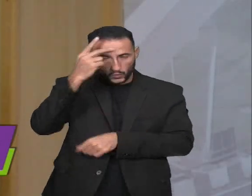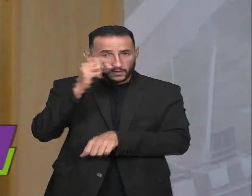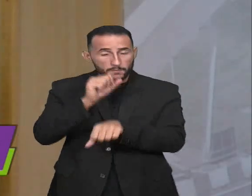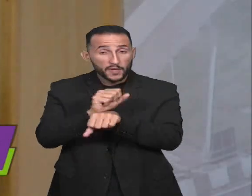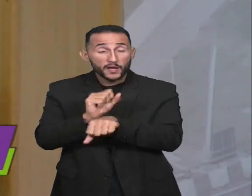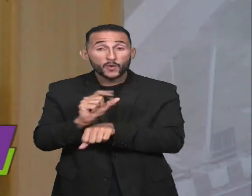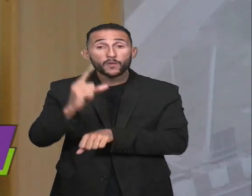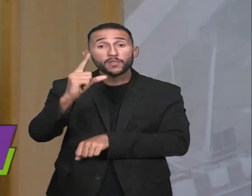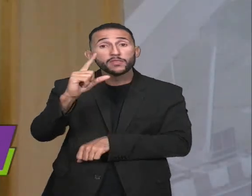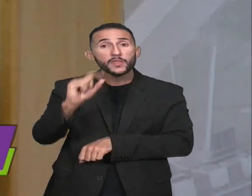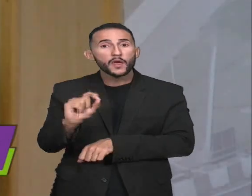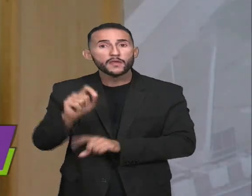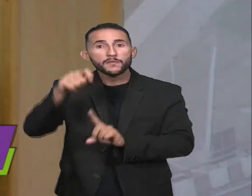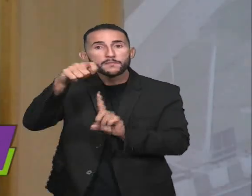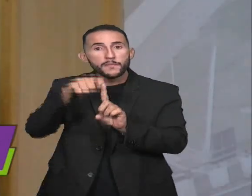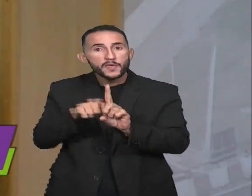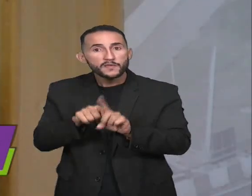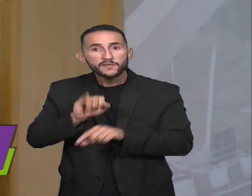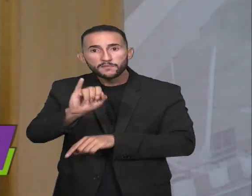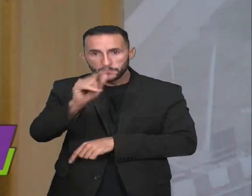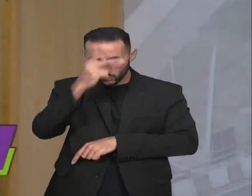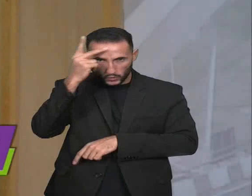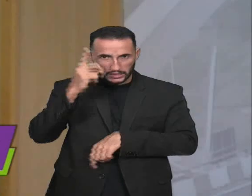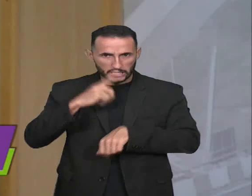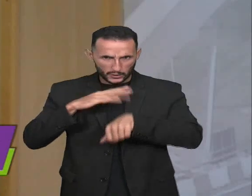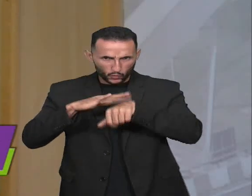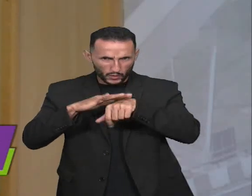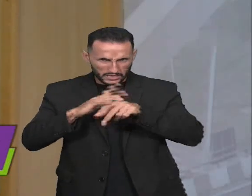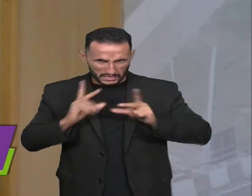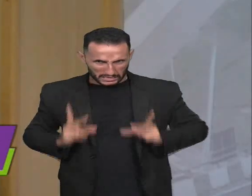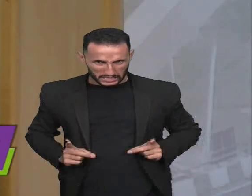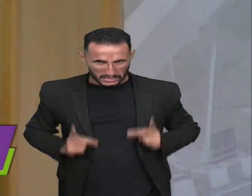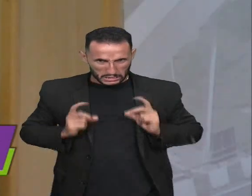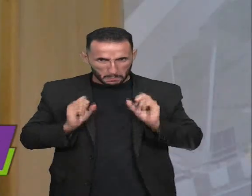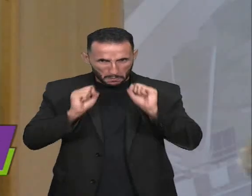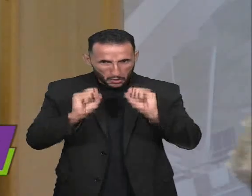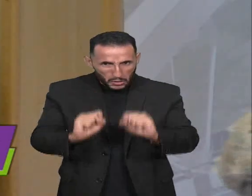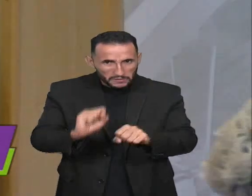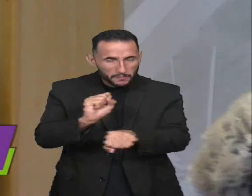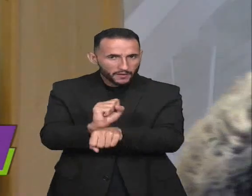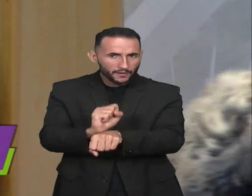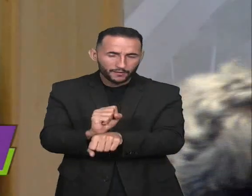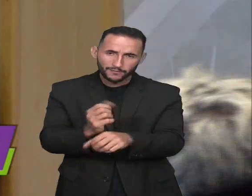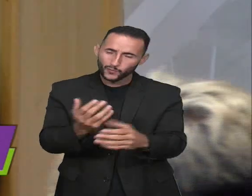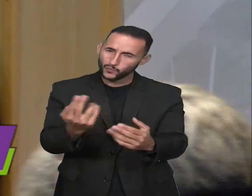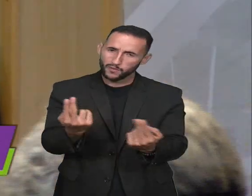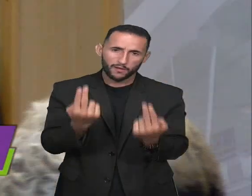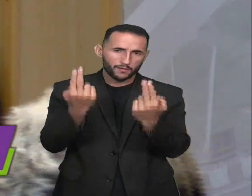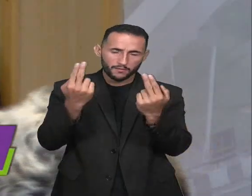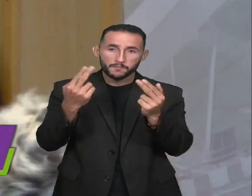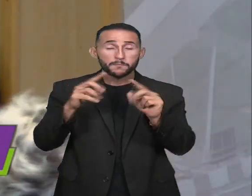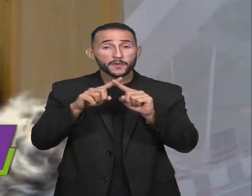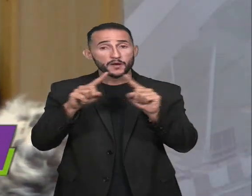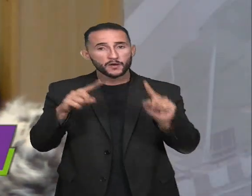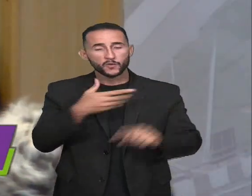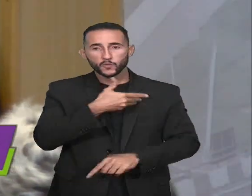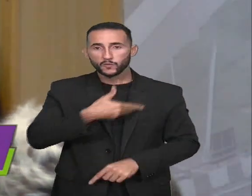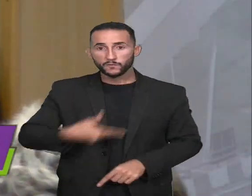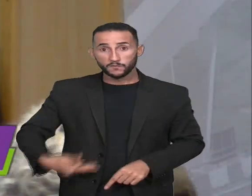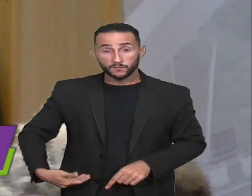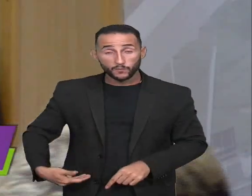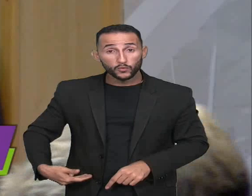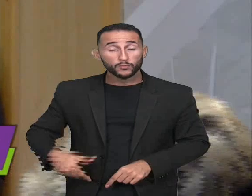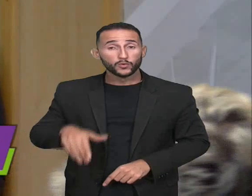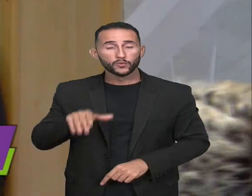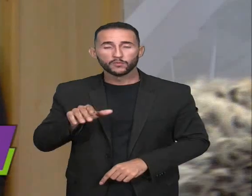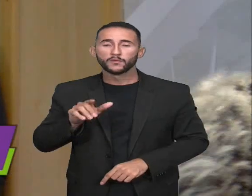câncer consegue esperar meses a rede pública na questão de exames